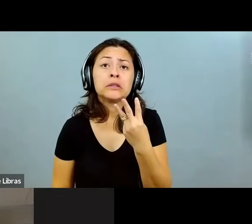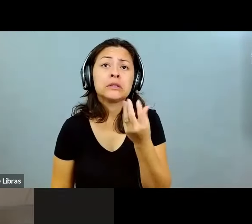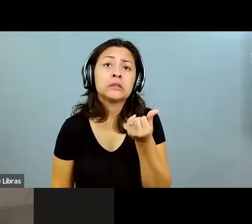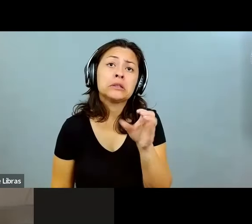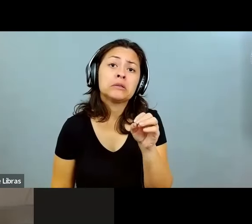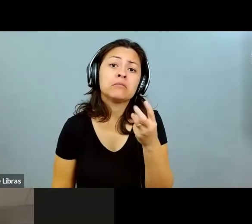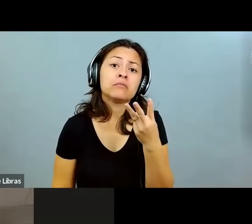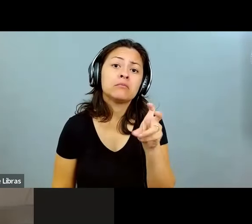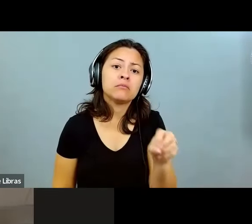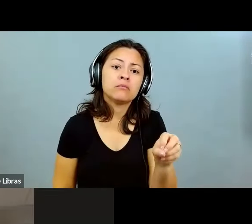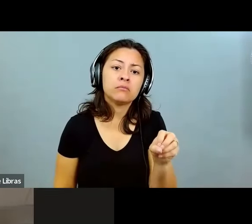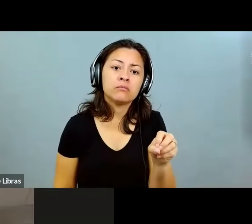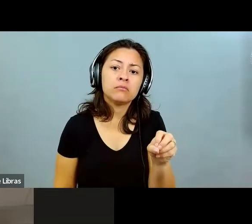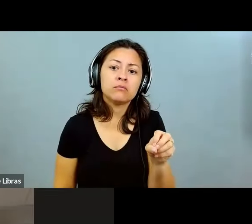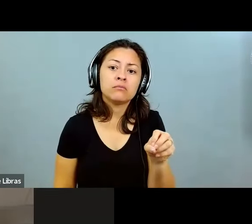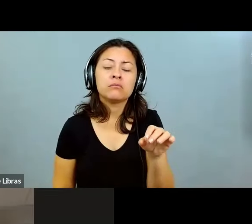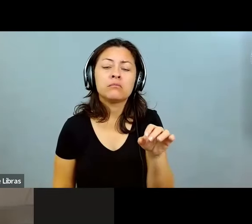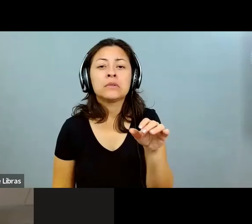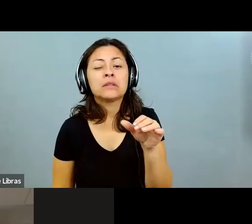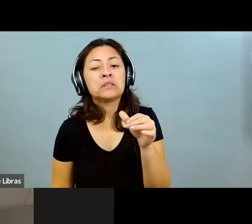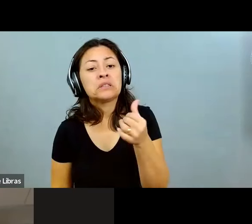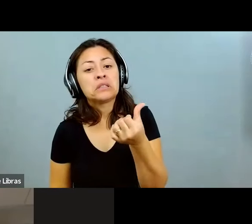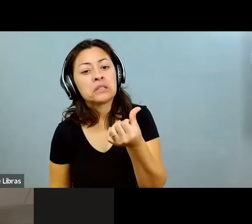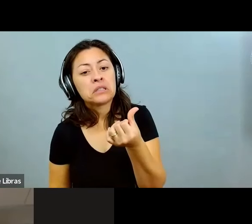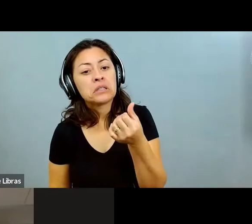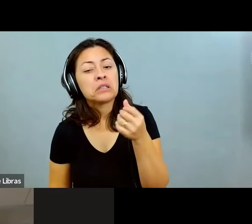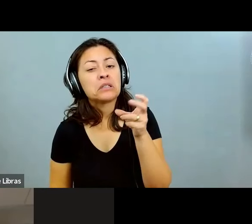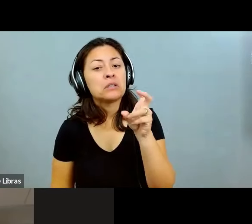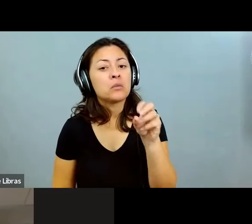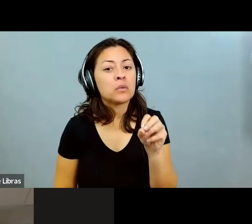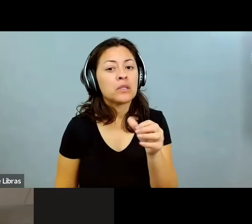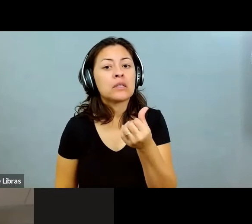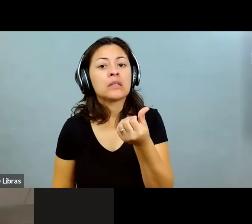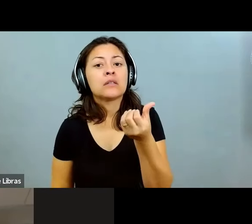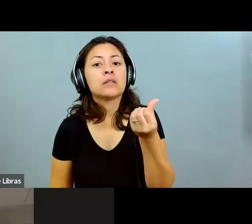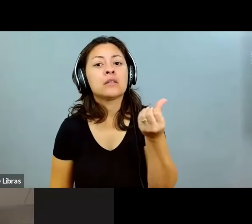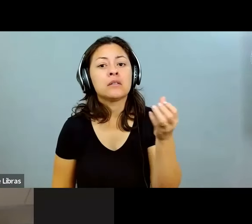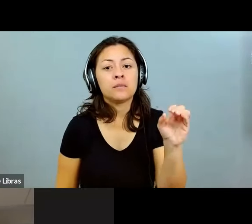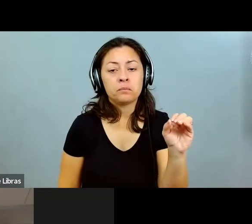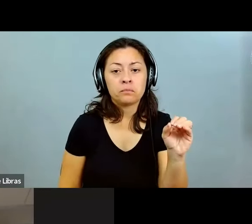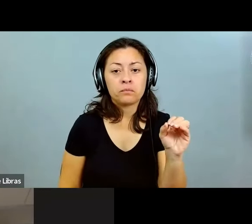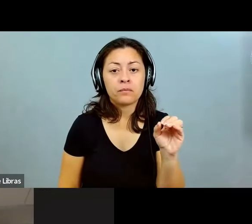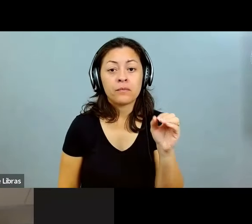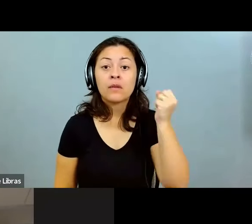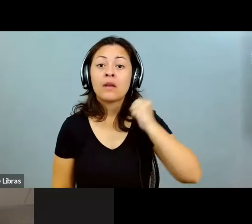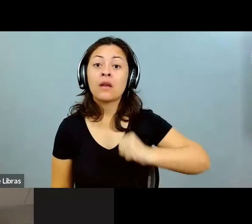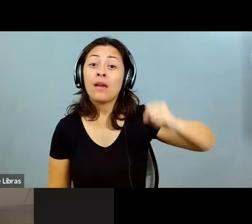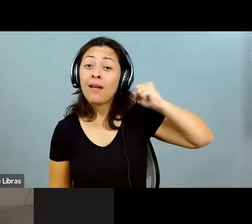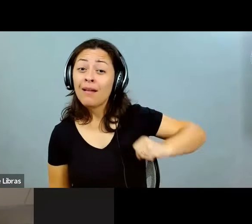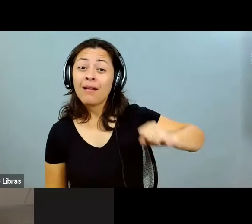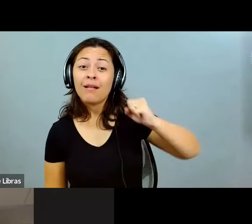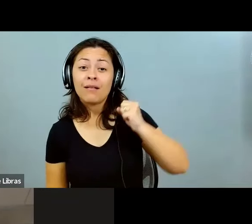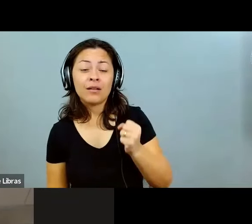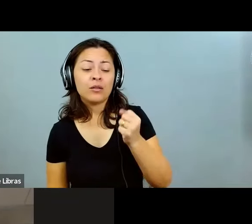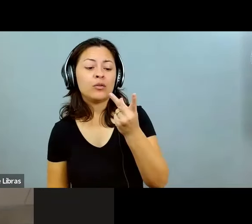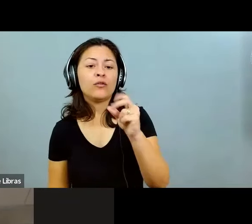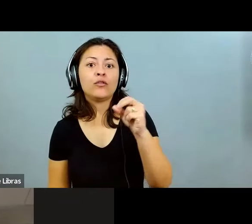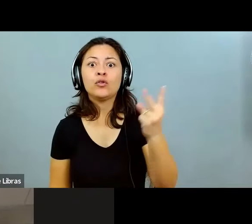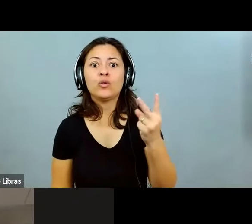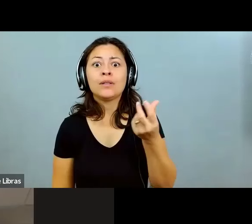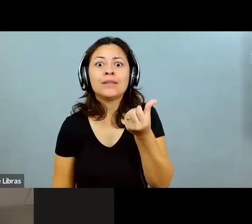350 650 660 tá em 2022 foi 609 né